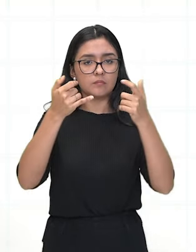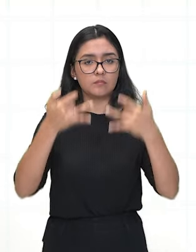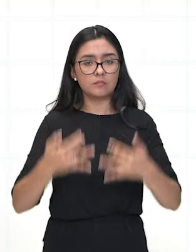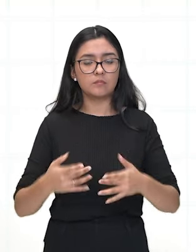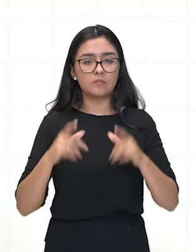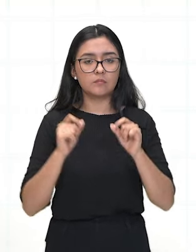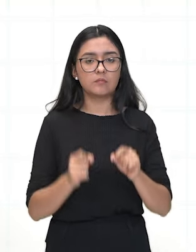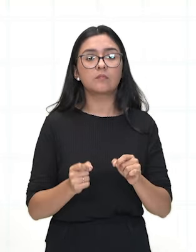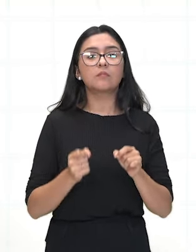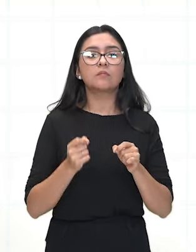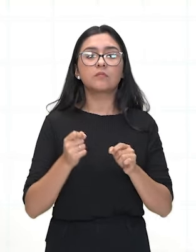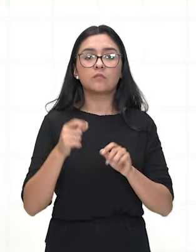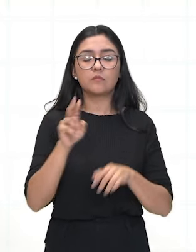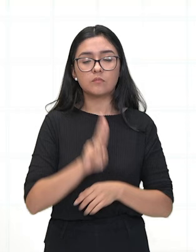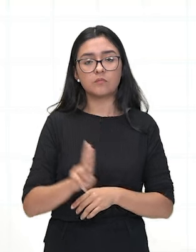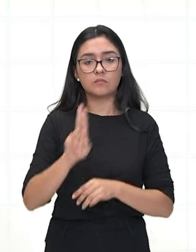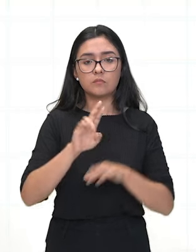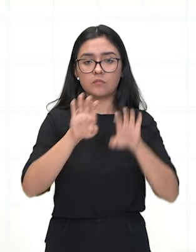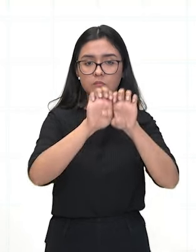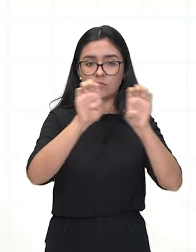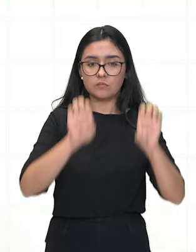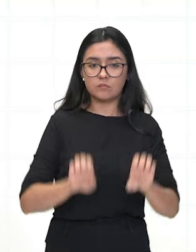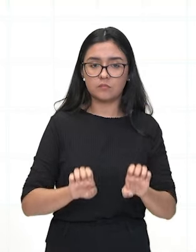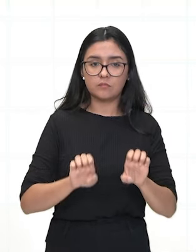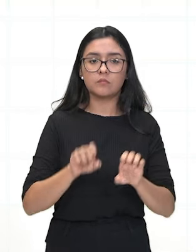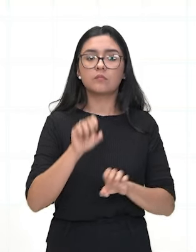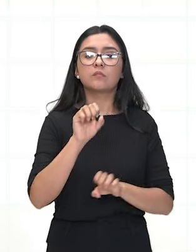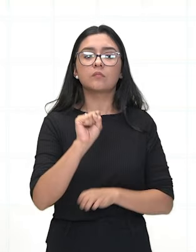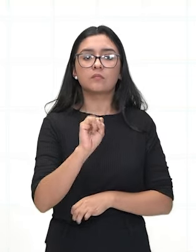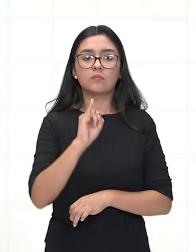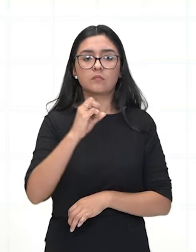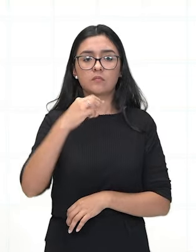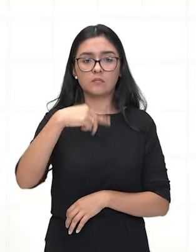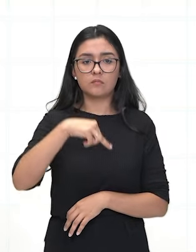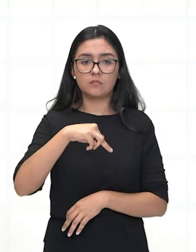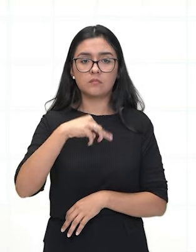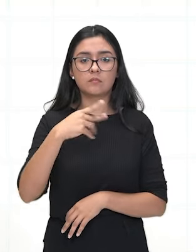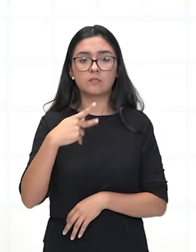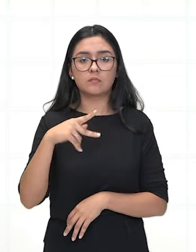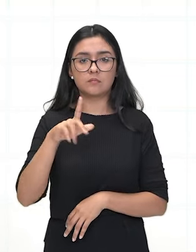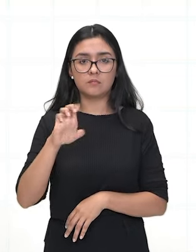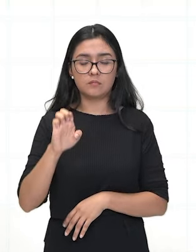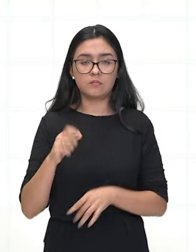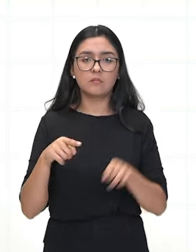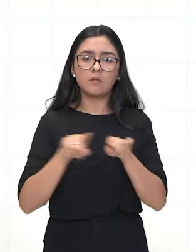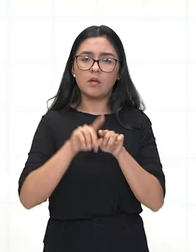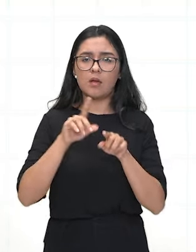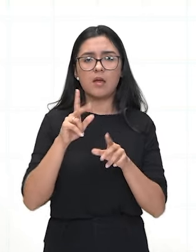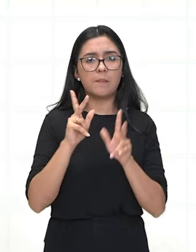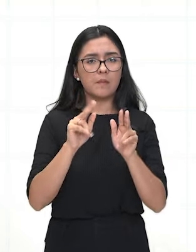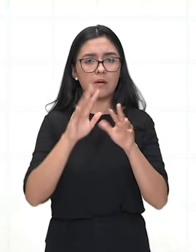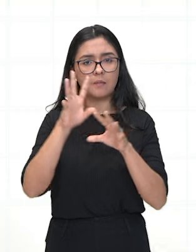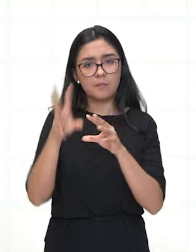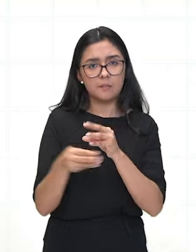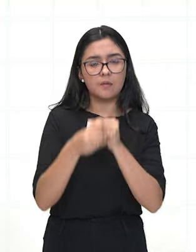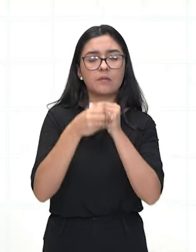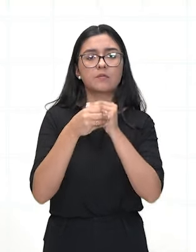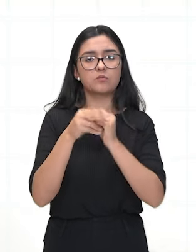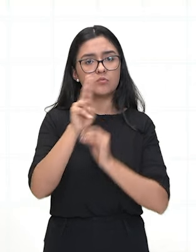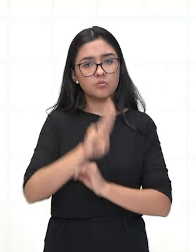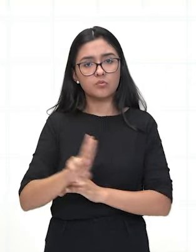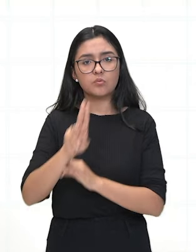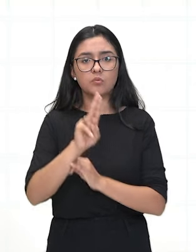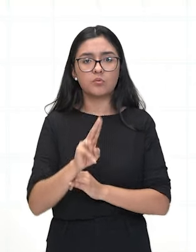o utilizadas na estrutura do simple past como complemento então a gente utiliza essas